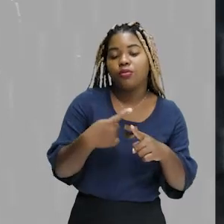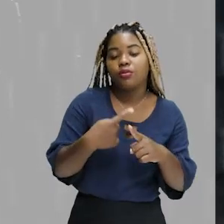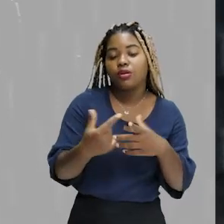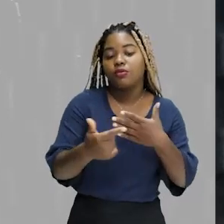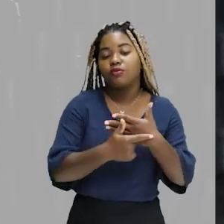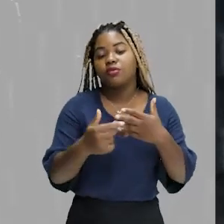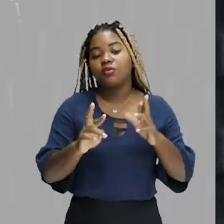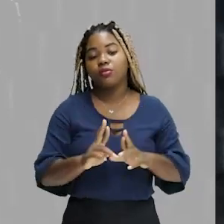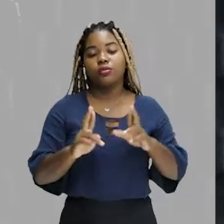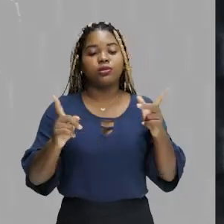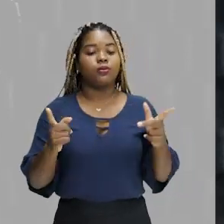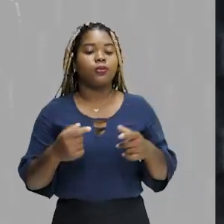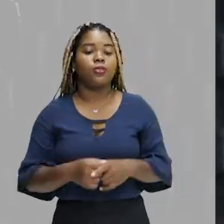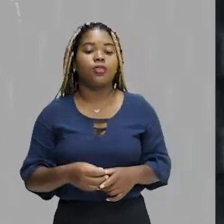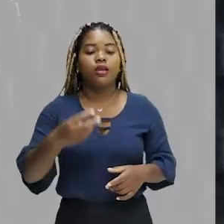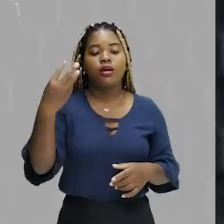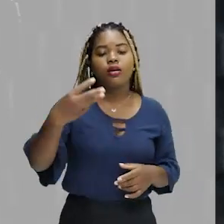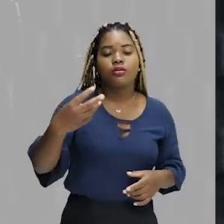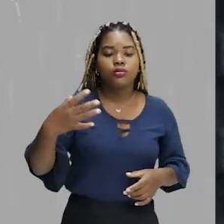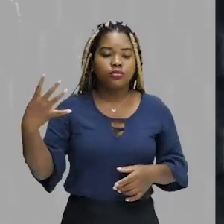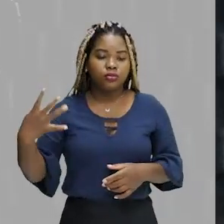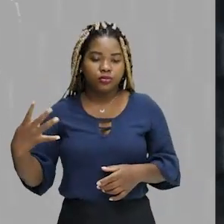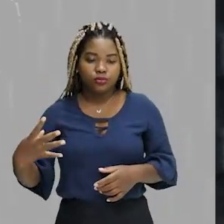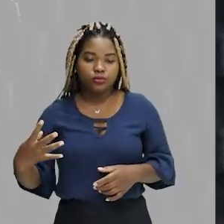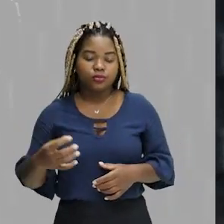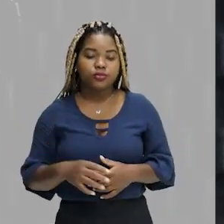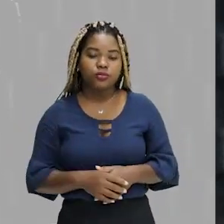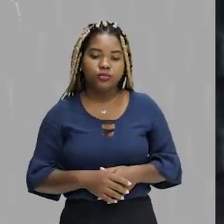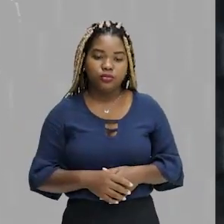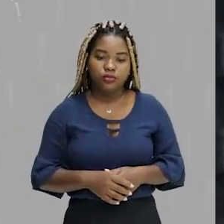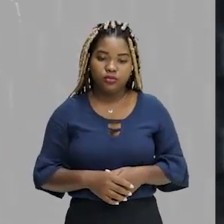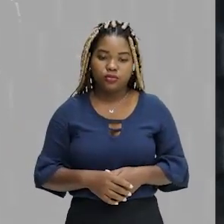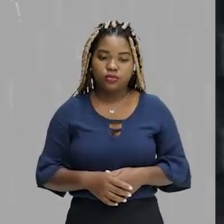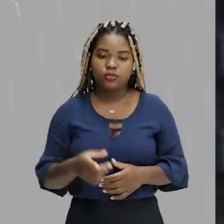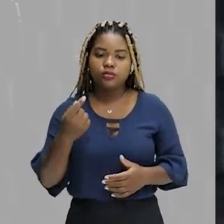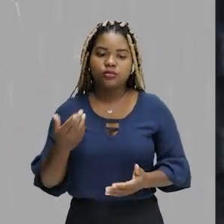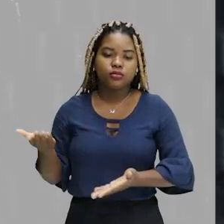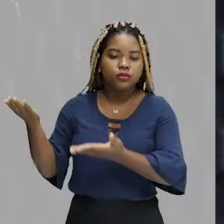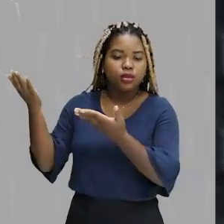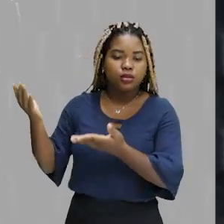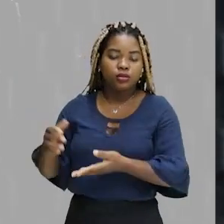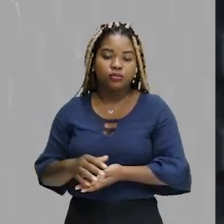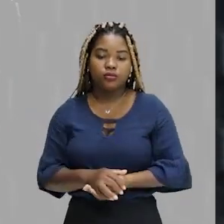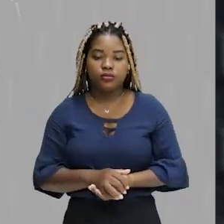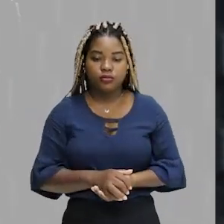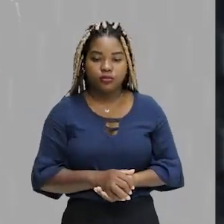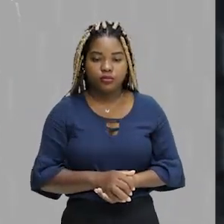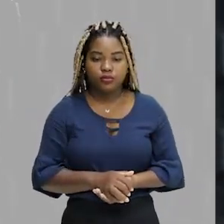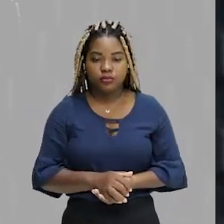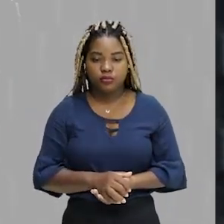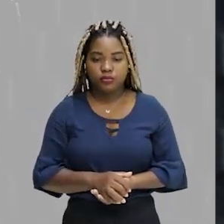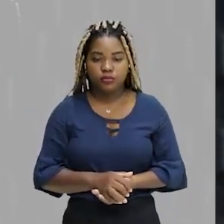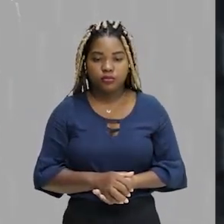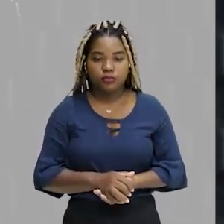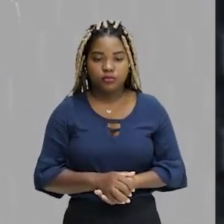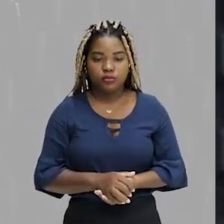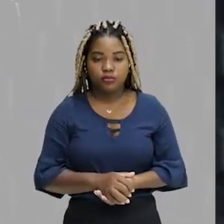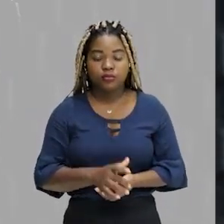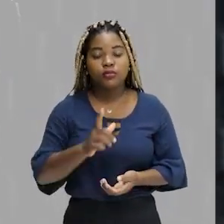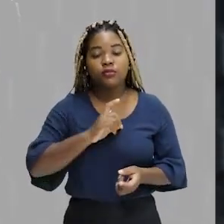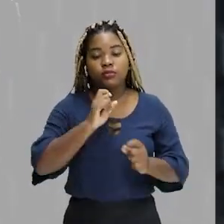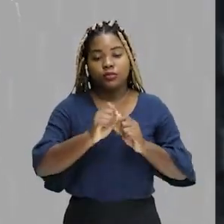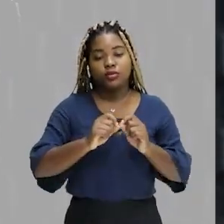diferentes. Agora, entre o 3 e o 4. Entre o 3 e o 4, né, o que a gente vai identificar? Nós temos um